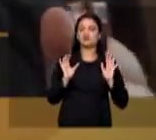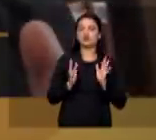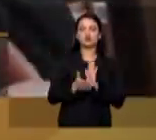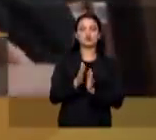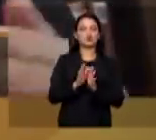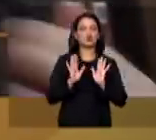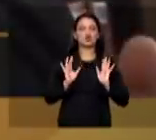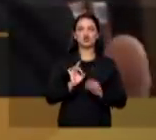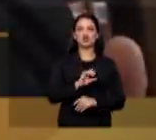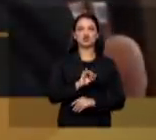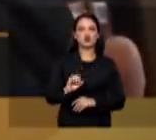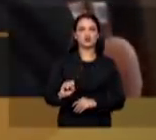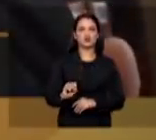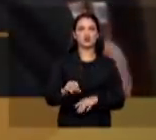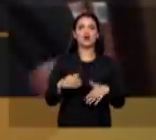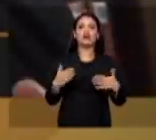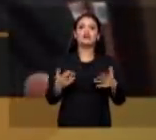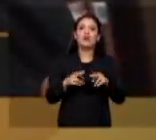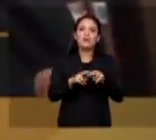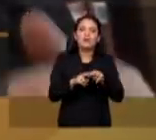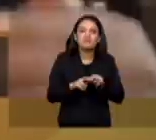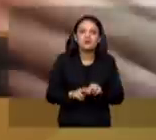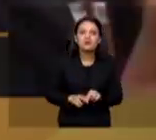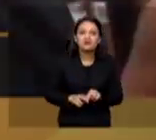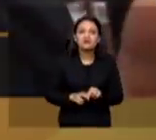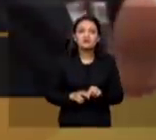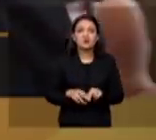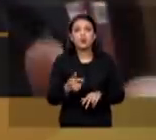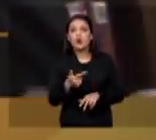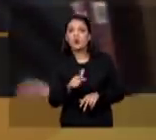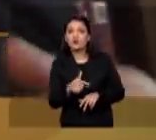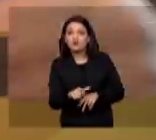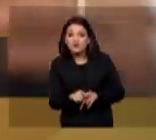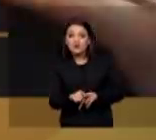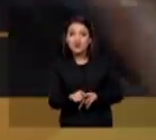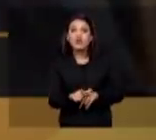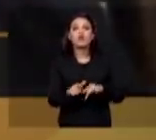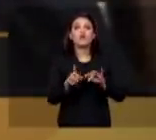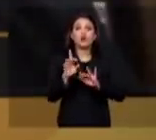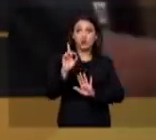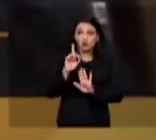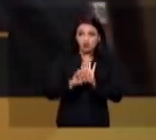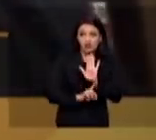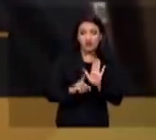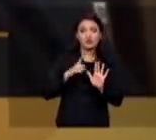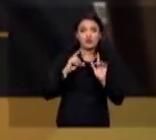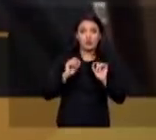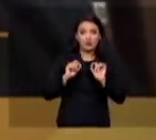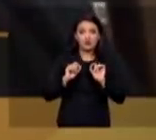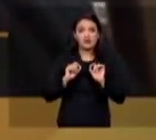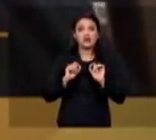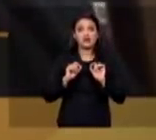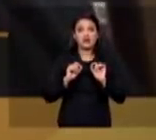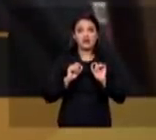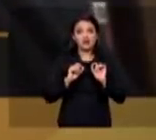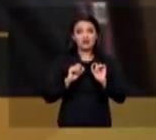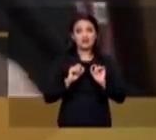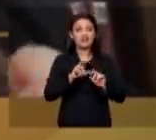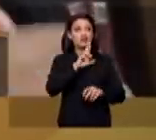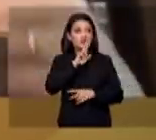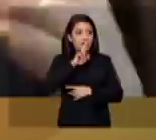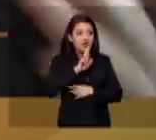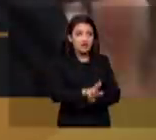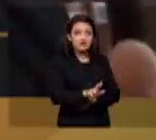Portanto, neste caso, nós não tivemos um contraditório e a ampla defesa que a Constituição